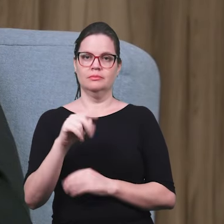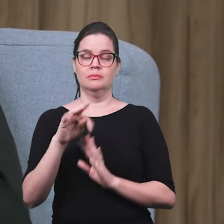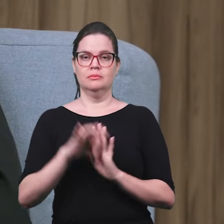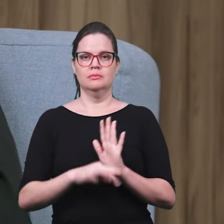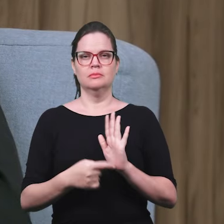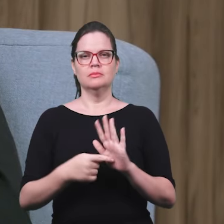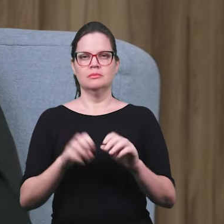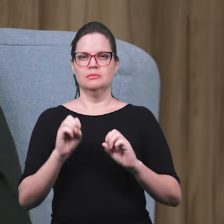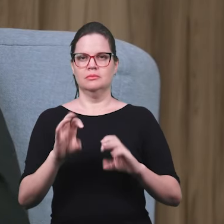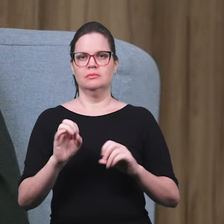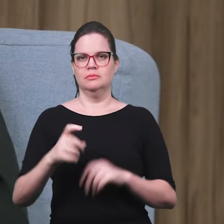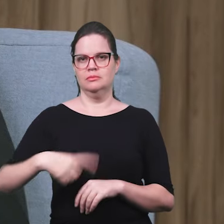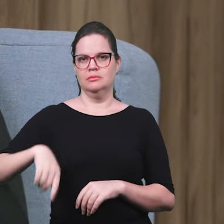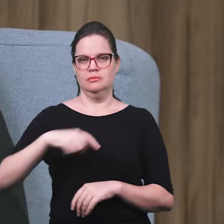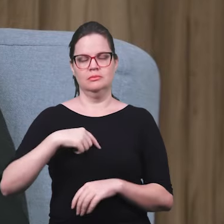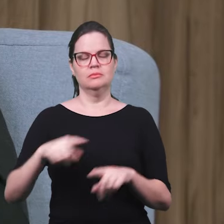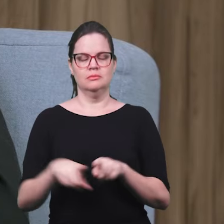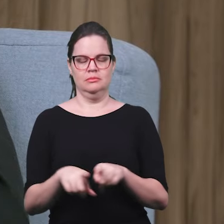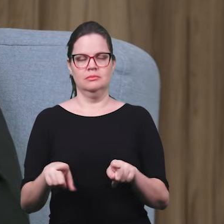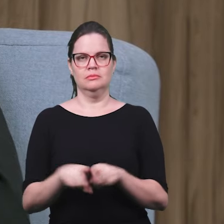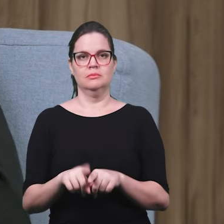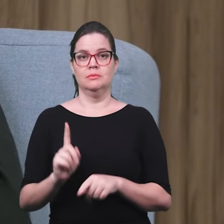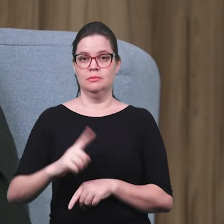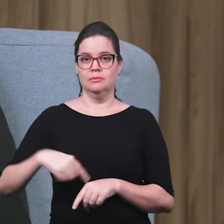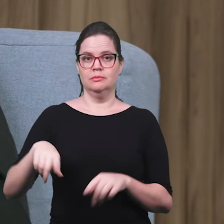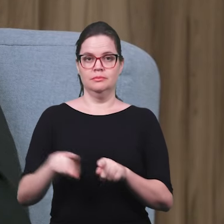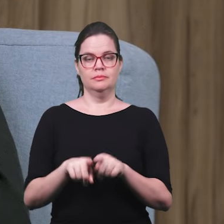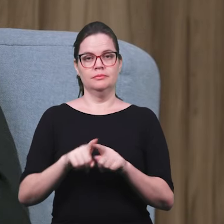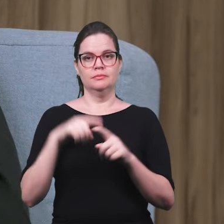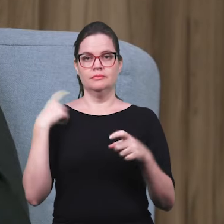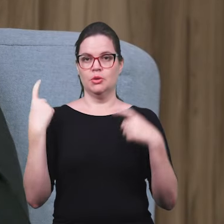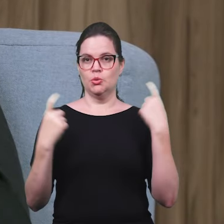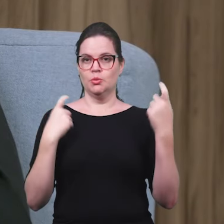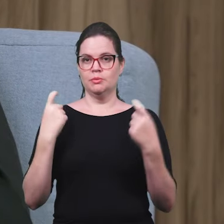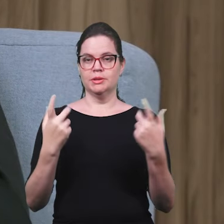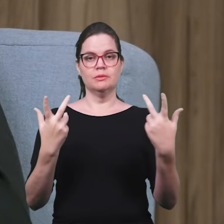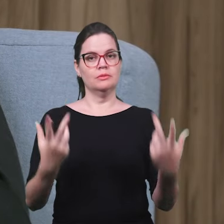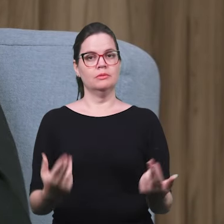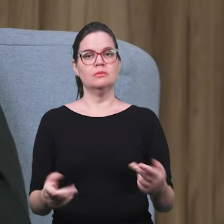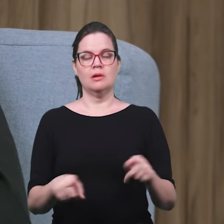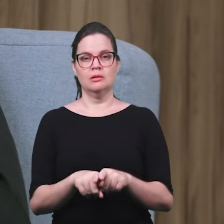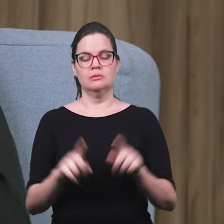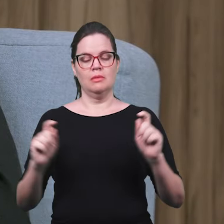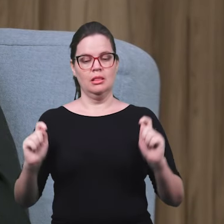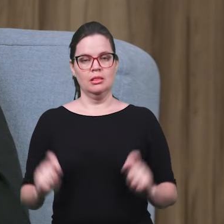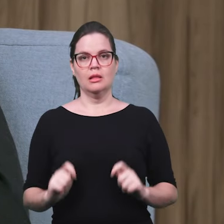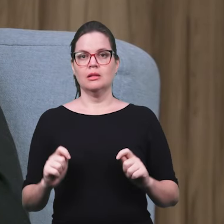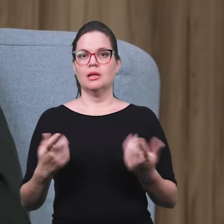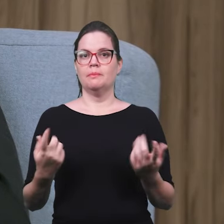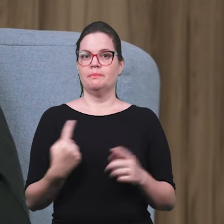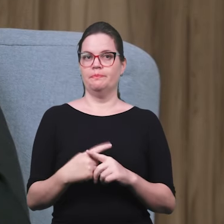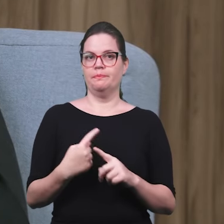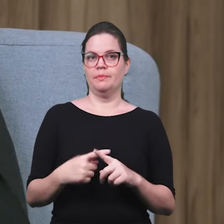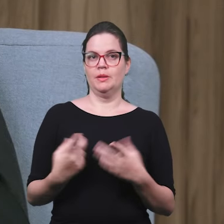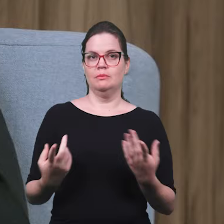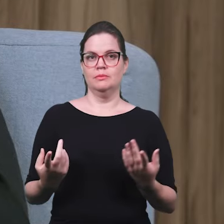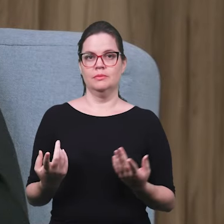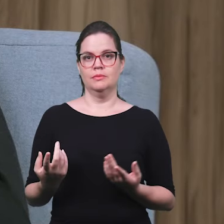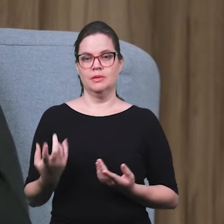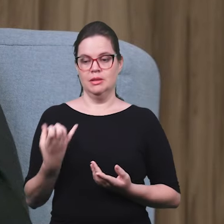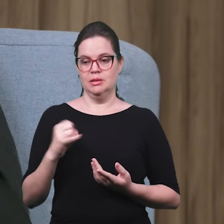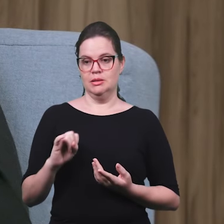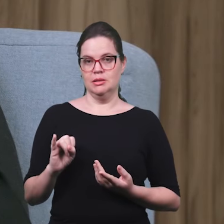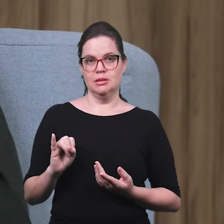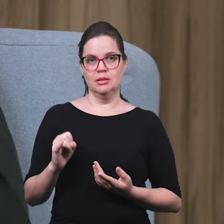essa passagem ela traz esse ensino para nós também, Sim, sim. de nós termos essa condição de se nós não